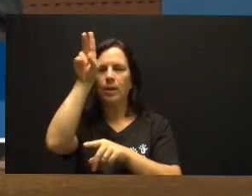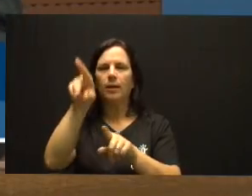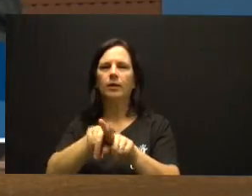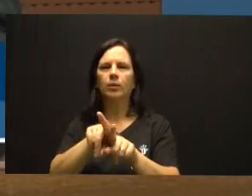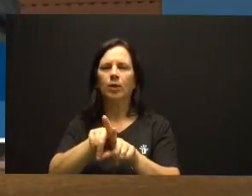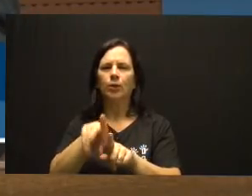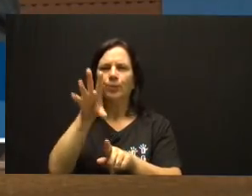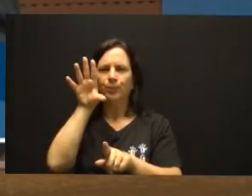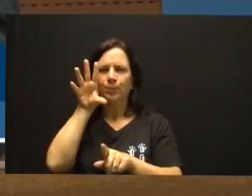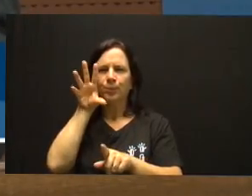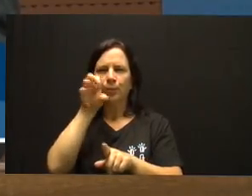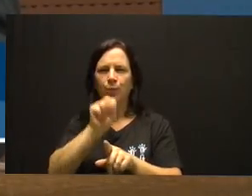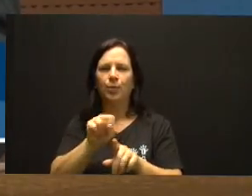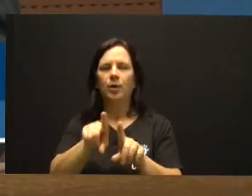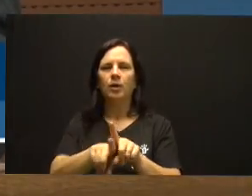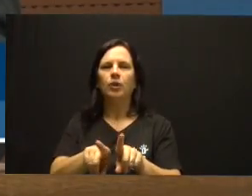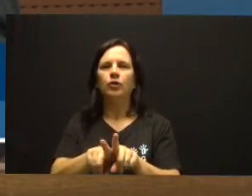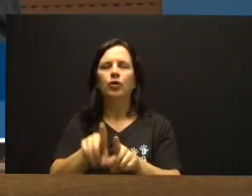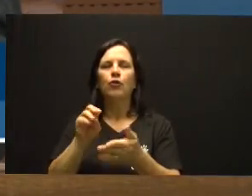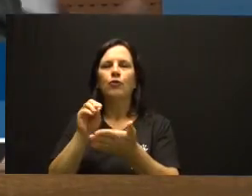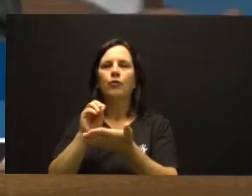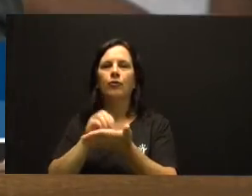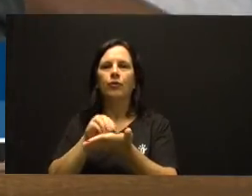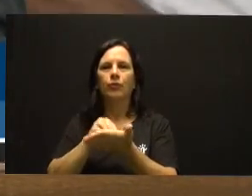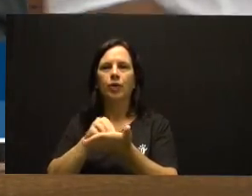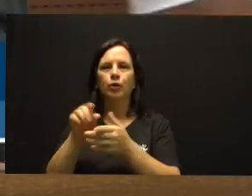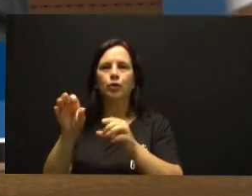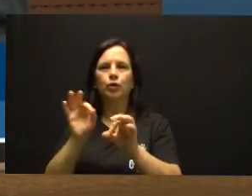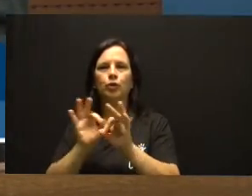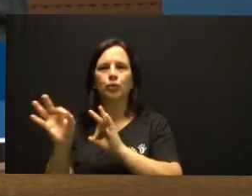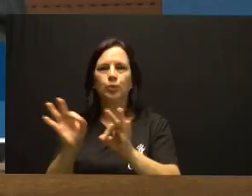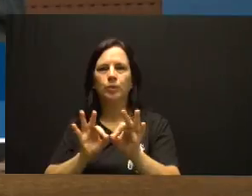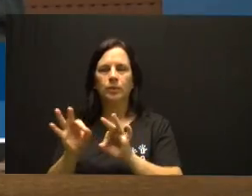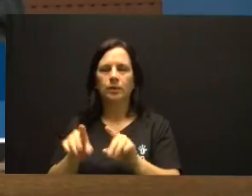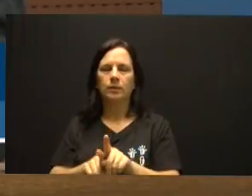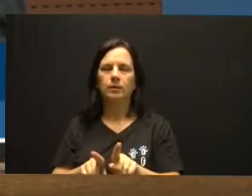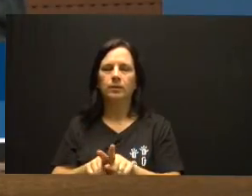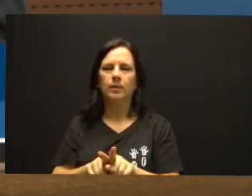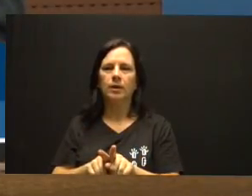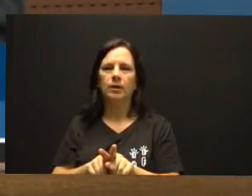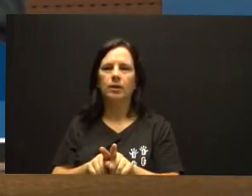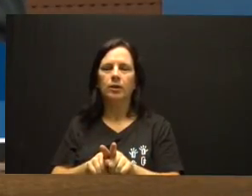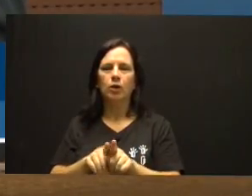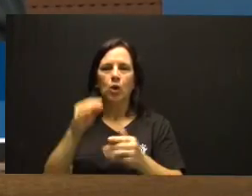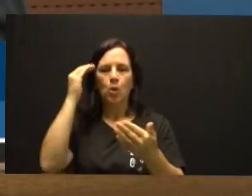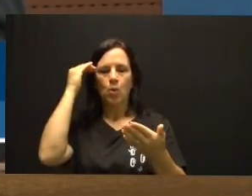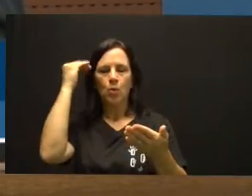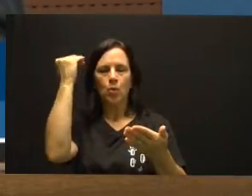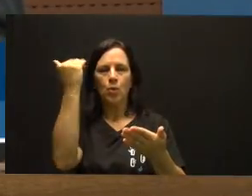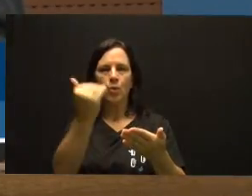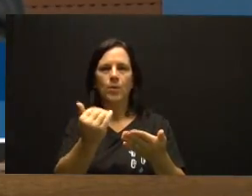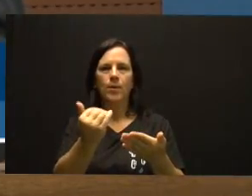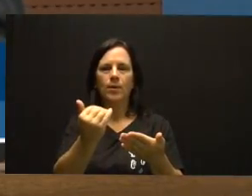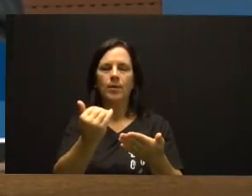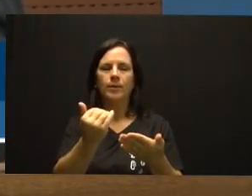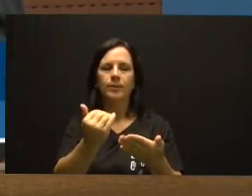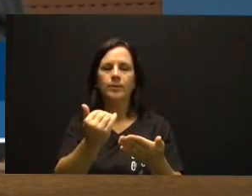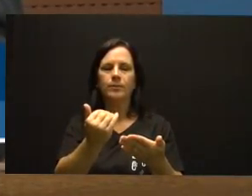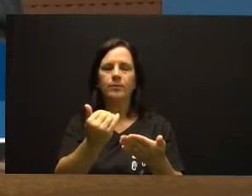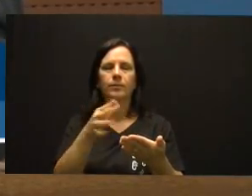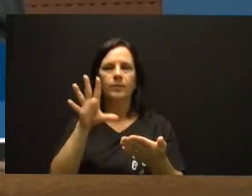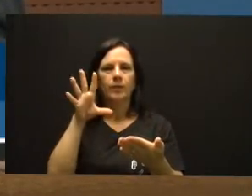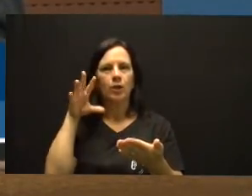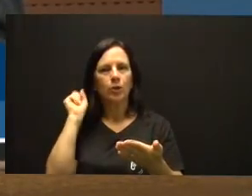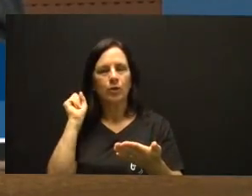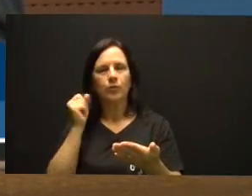odor provocado pela sujeira e falta de manutenção. Requeiro observar as formalidades regimentais e após ouvido